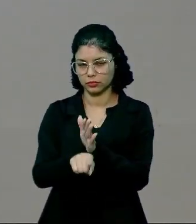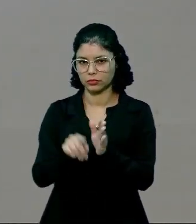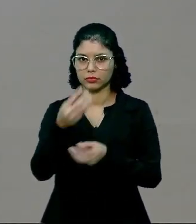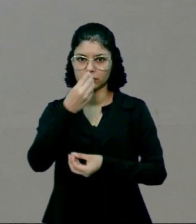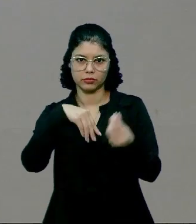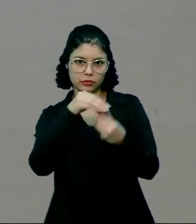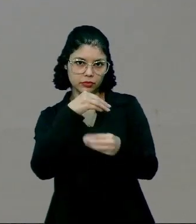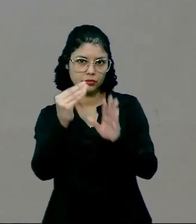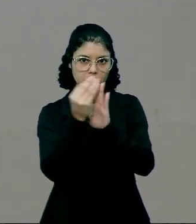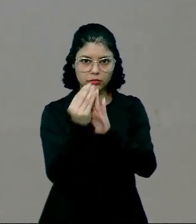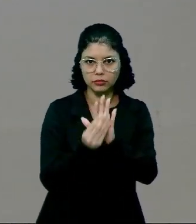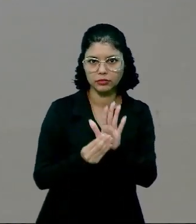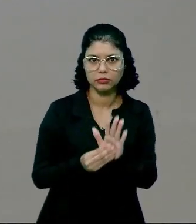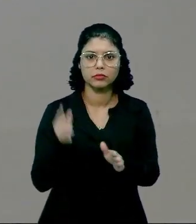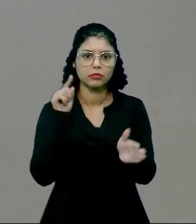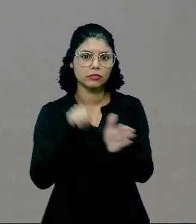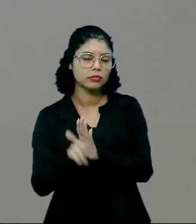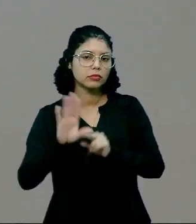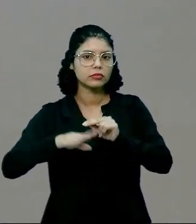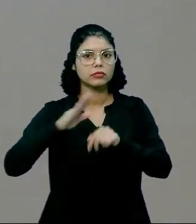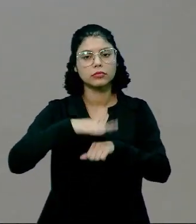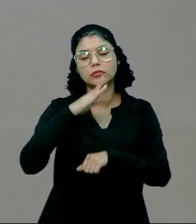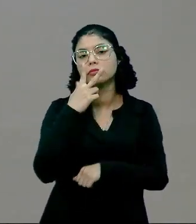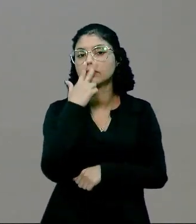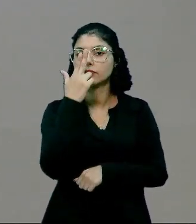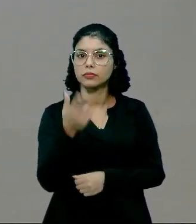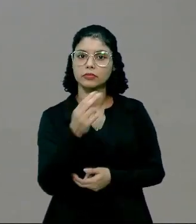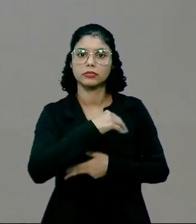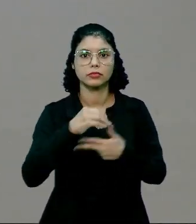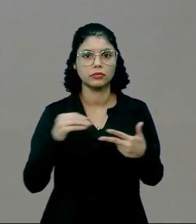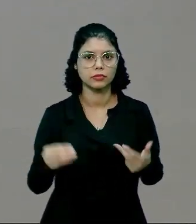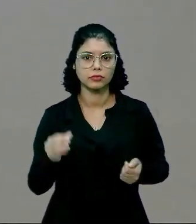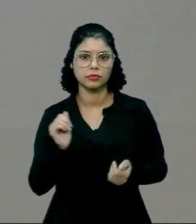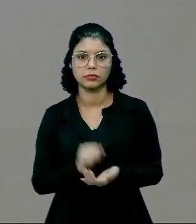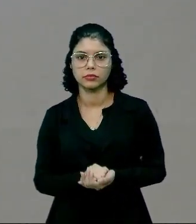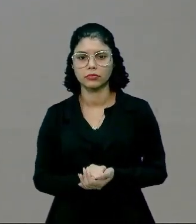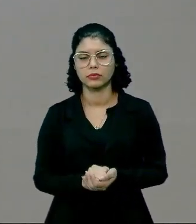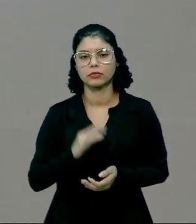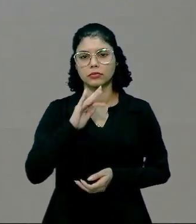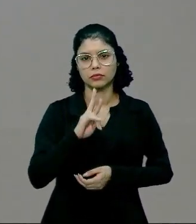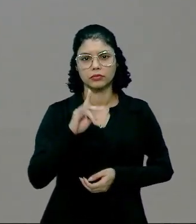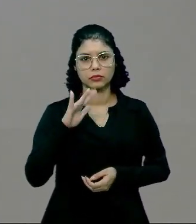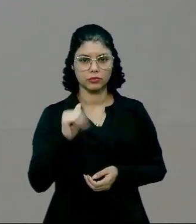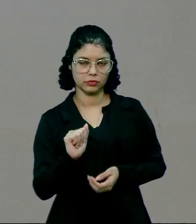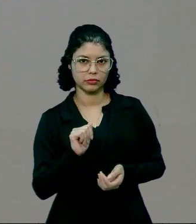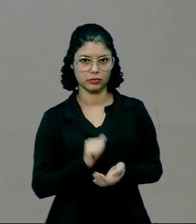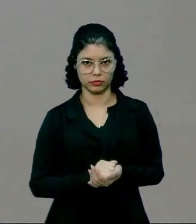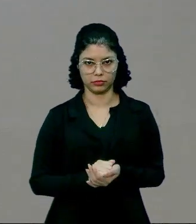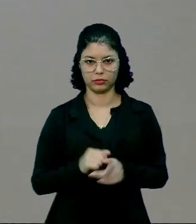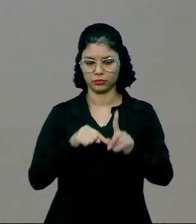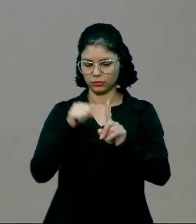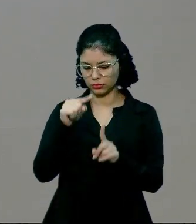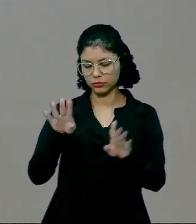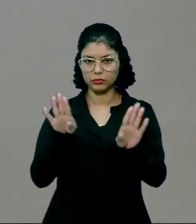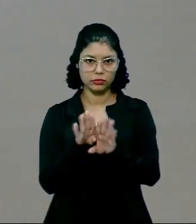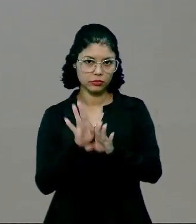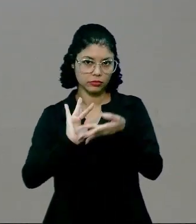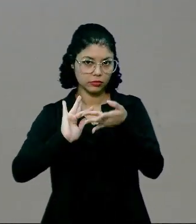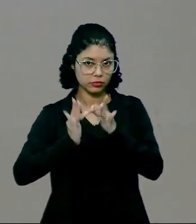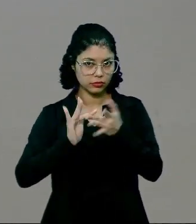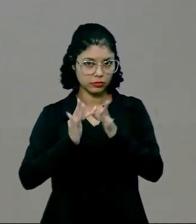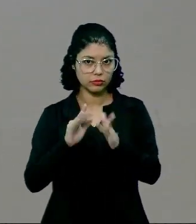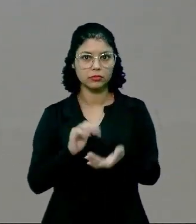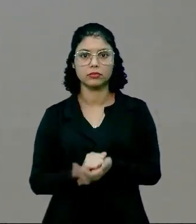que envolvem fatores são as questões que mais aparecem nas provas do Enem Então eu tenho concentração temperatura superfície de contato